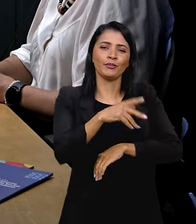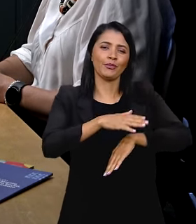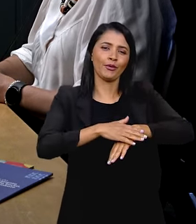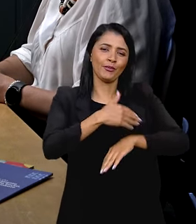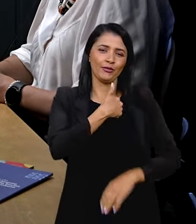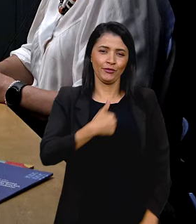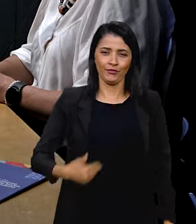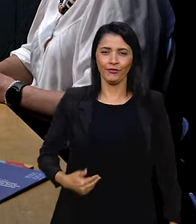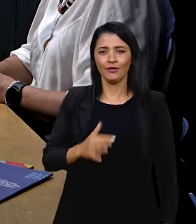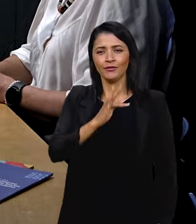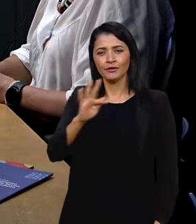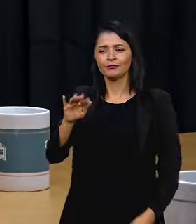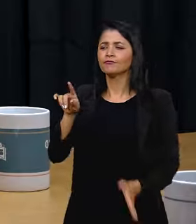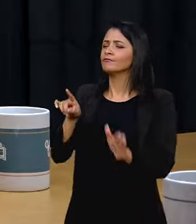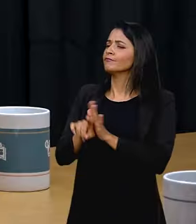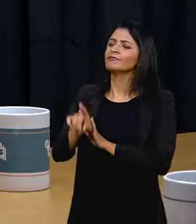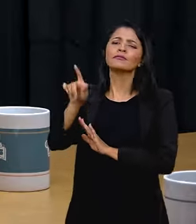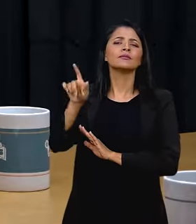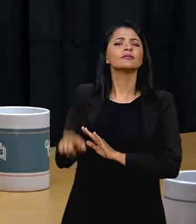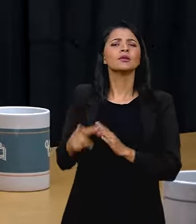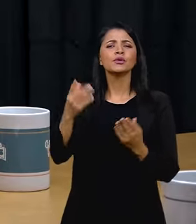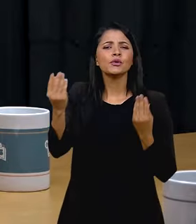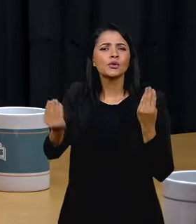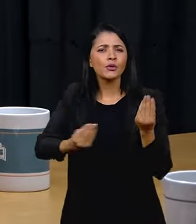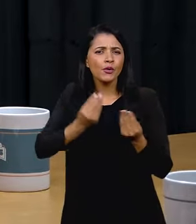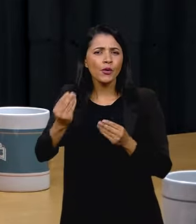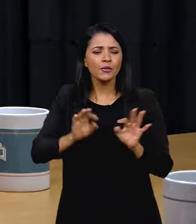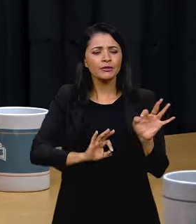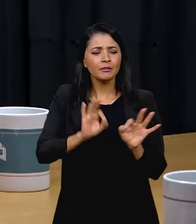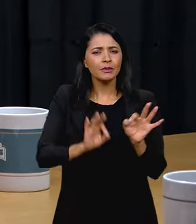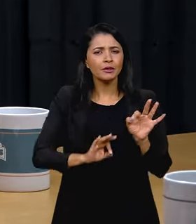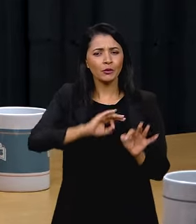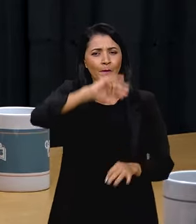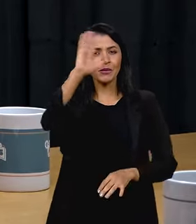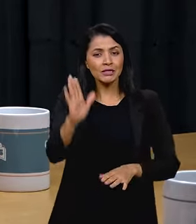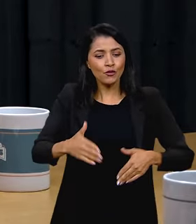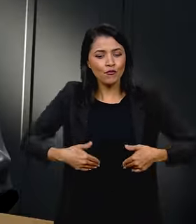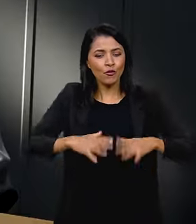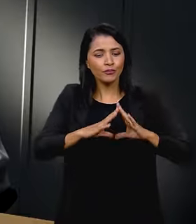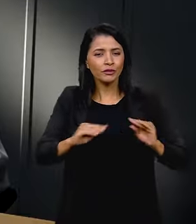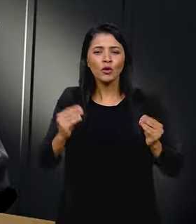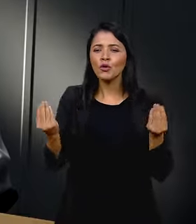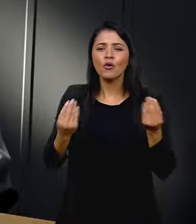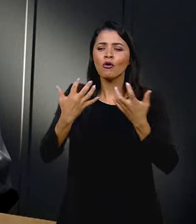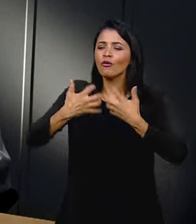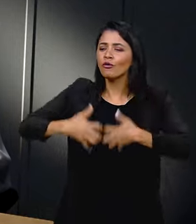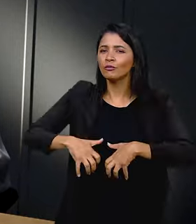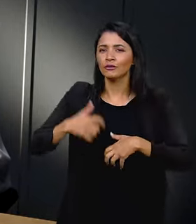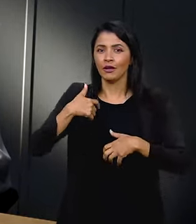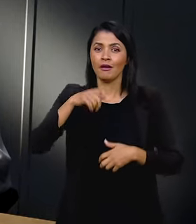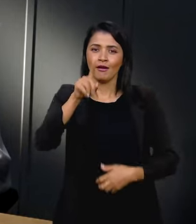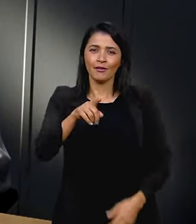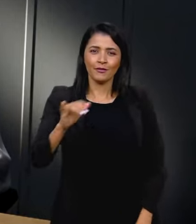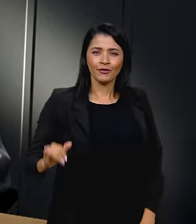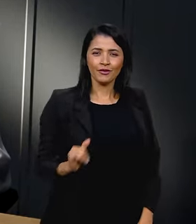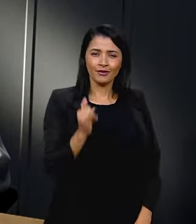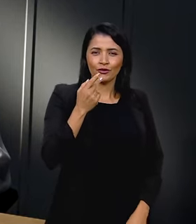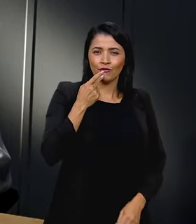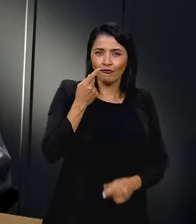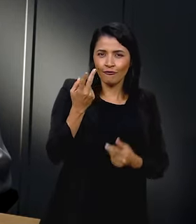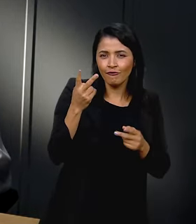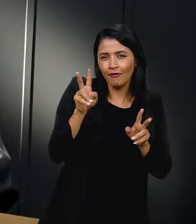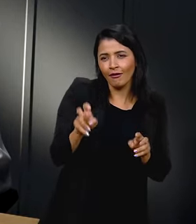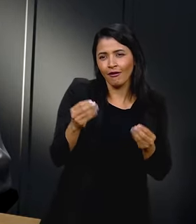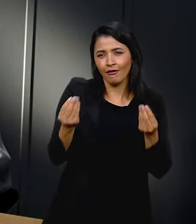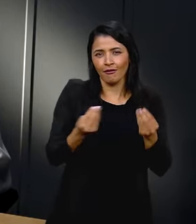do governo federal secretária como o Plano Brasil sem fome funciona então éca é só importante falar do contexto quando a